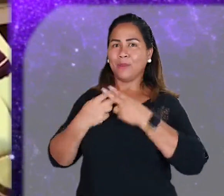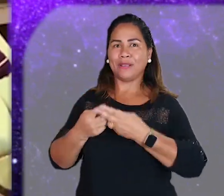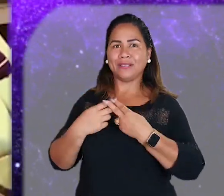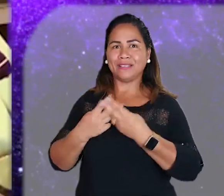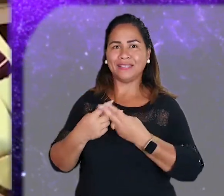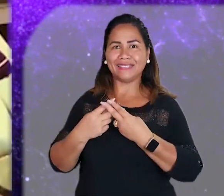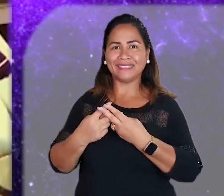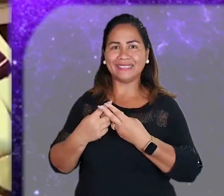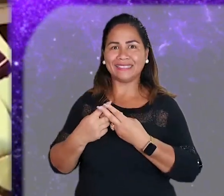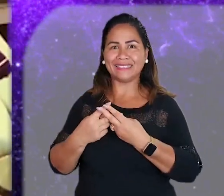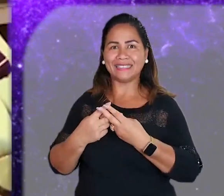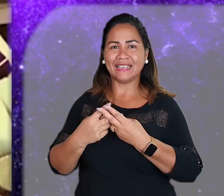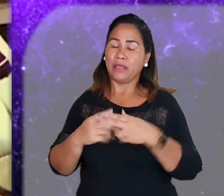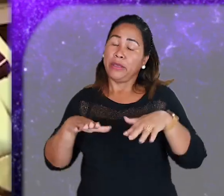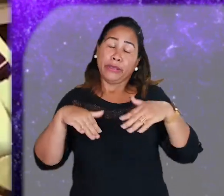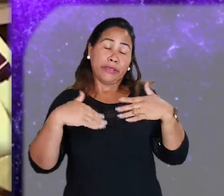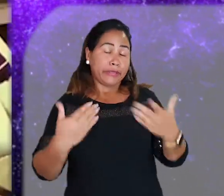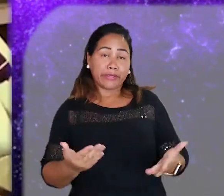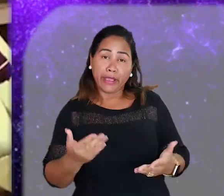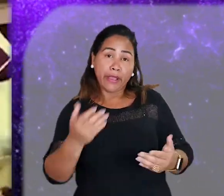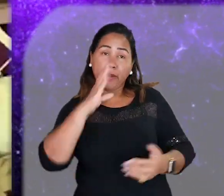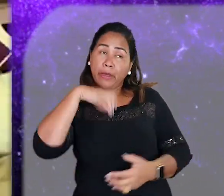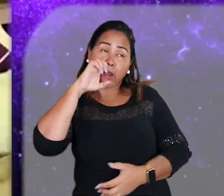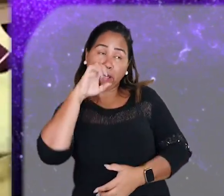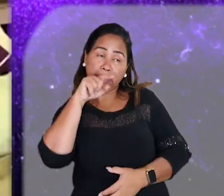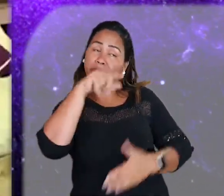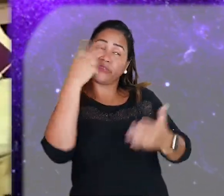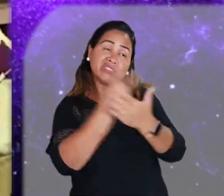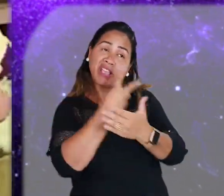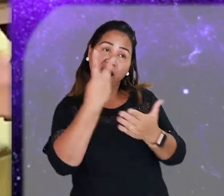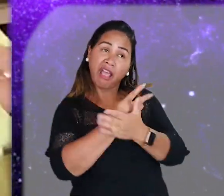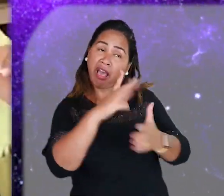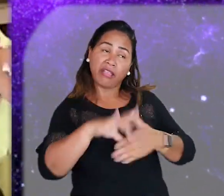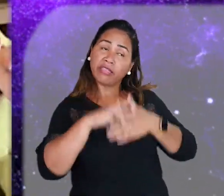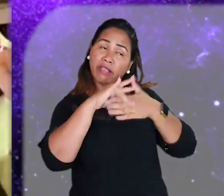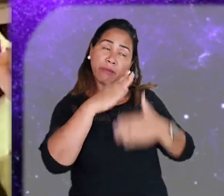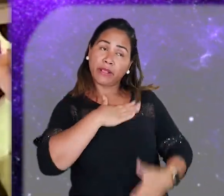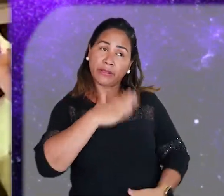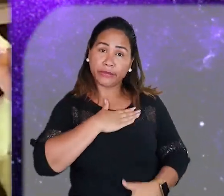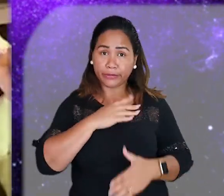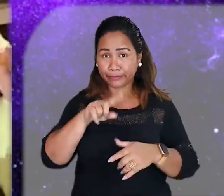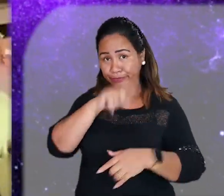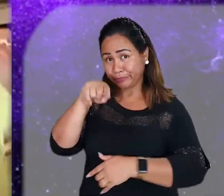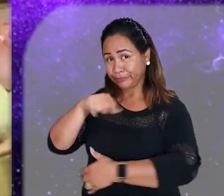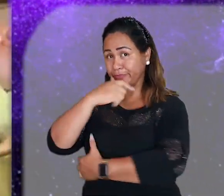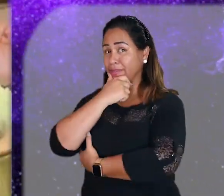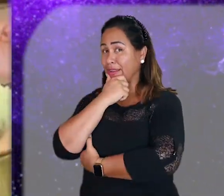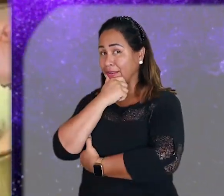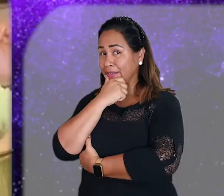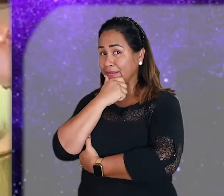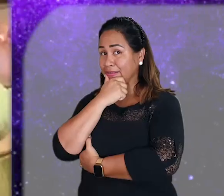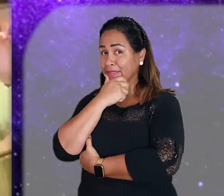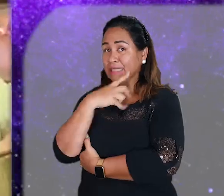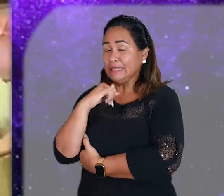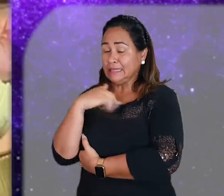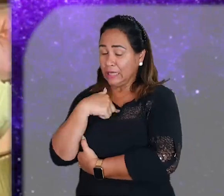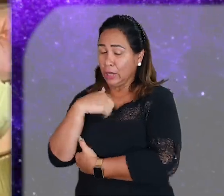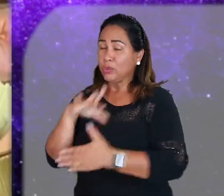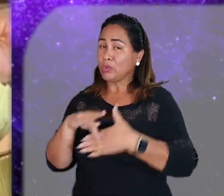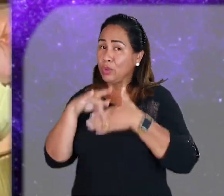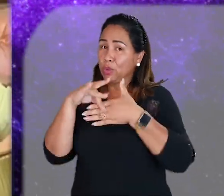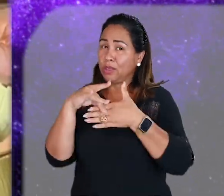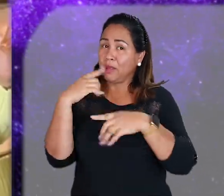foi bem humorada então Elaine caiu por tese a tua historinha para Boy dormir minha mestra